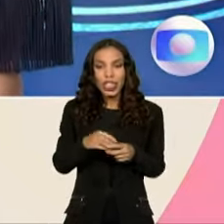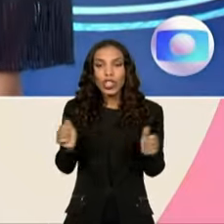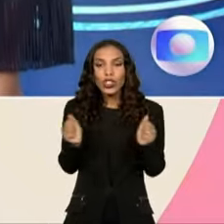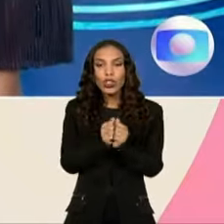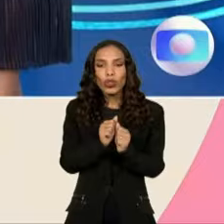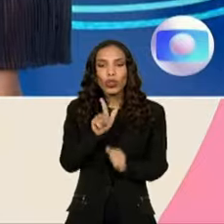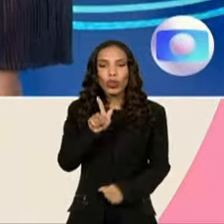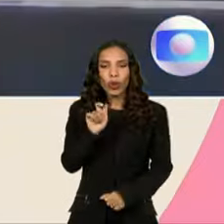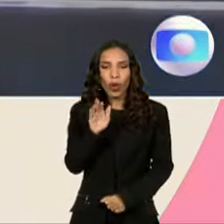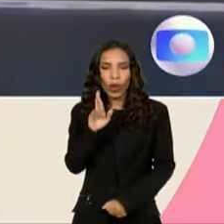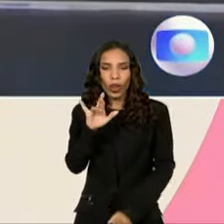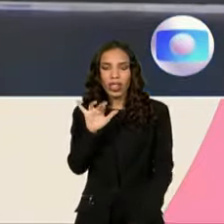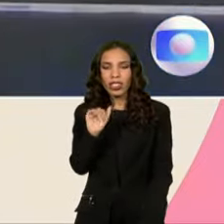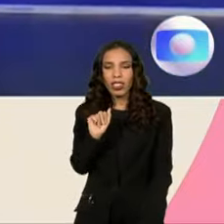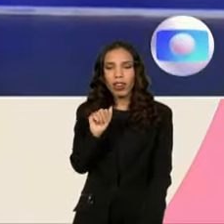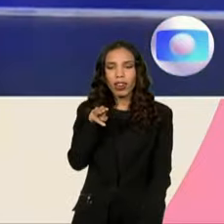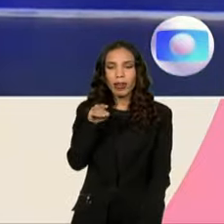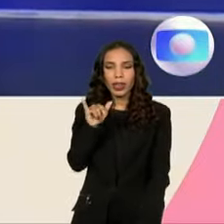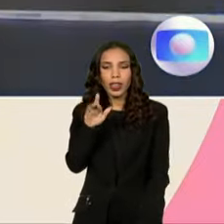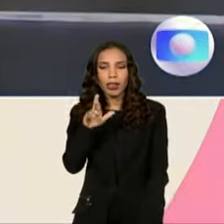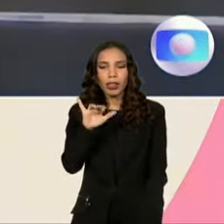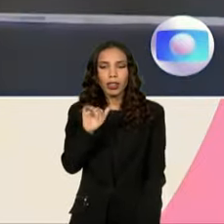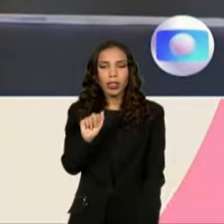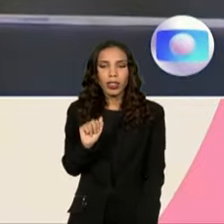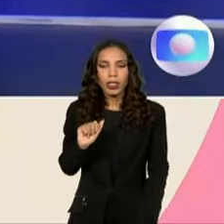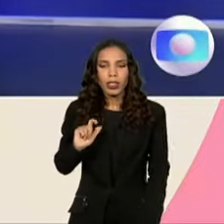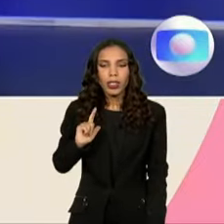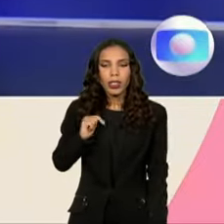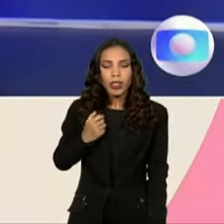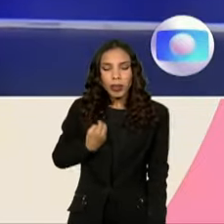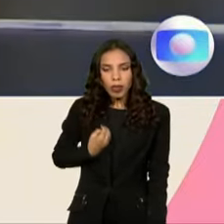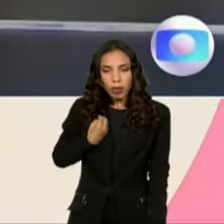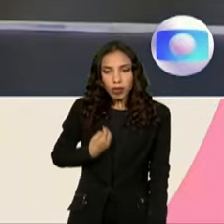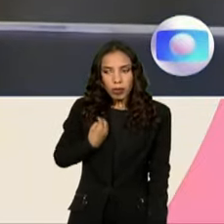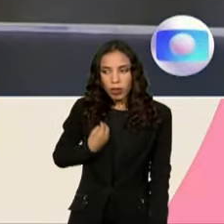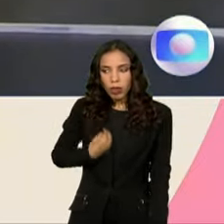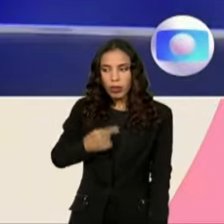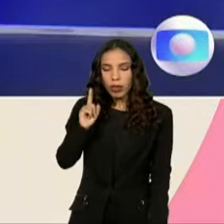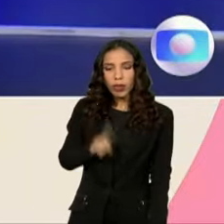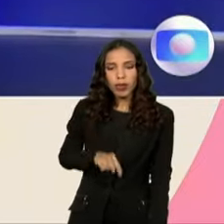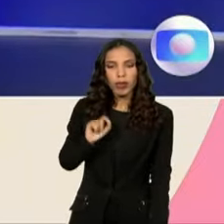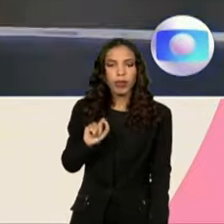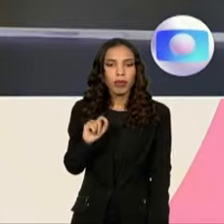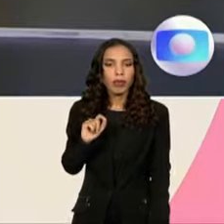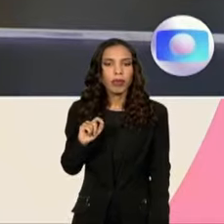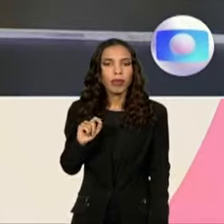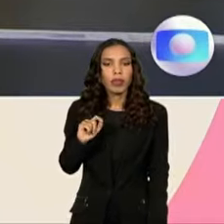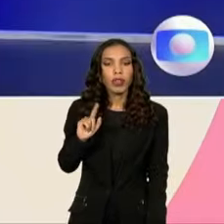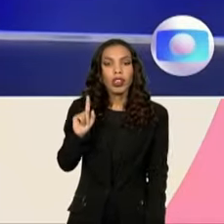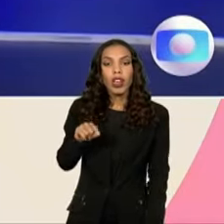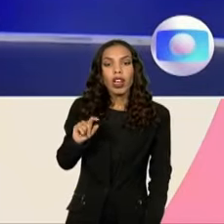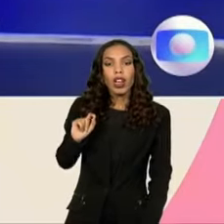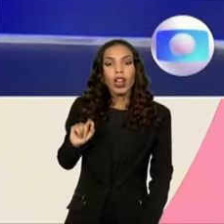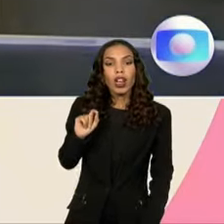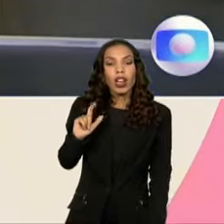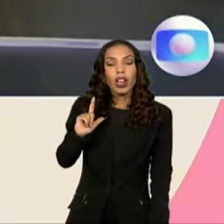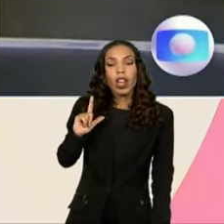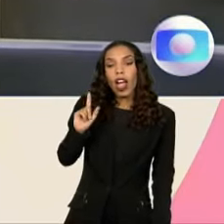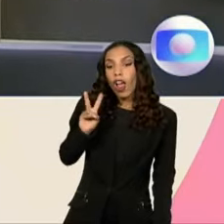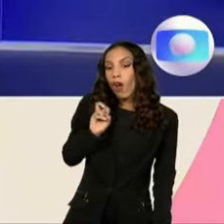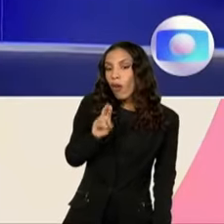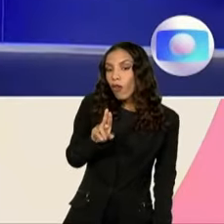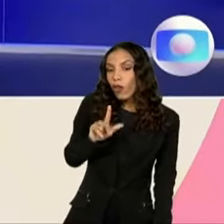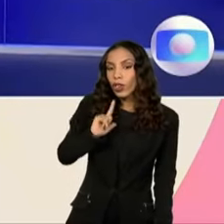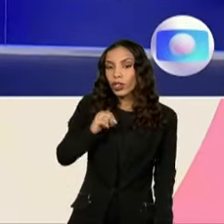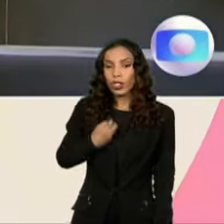Maria, fazendo a concentração das escolas de samba lá na entrada. Agora você fala assim, parece que meio premonitório as coisas que você fala assim, né? Porque assim, eu vou estar lá,